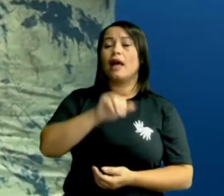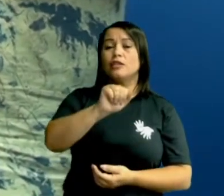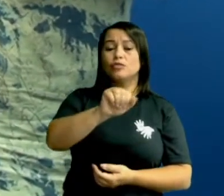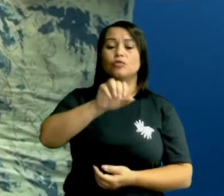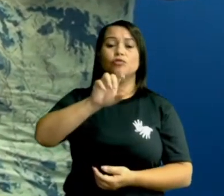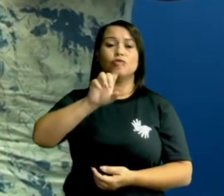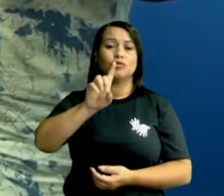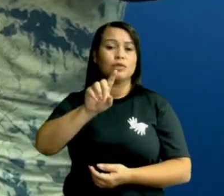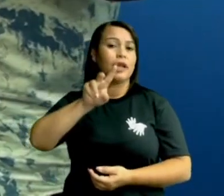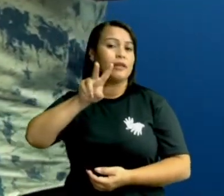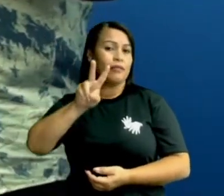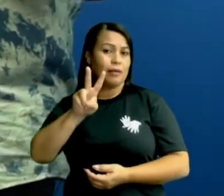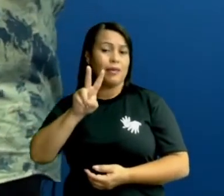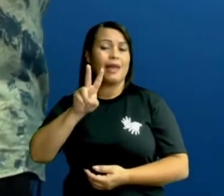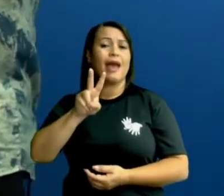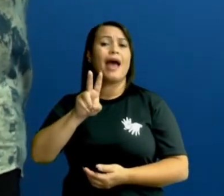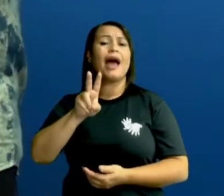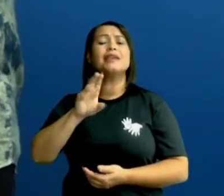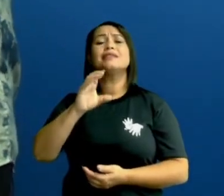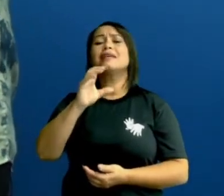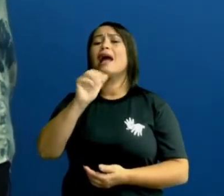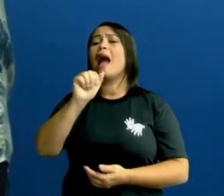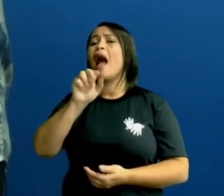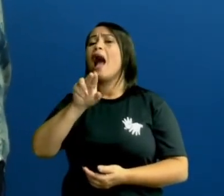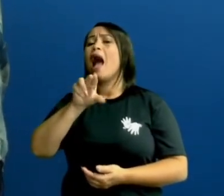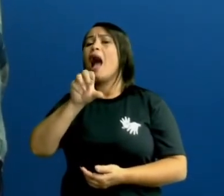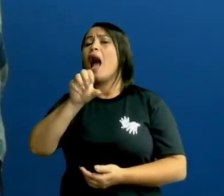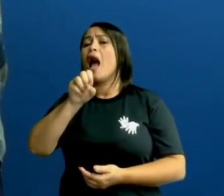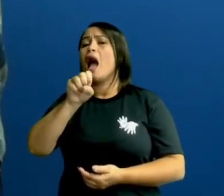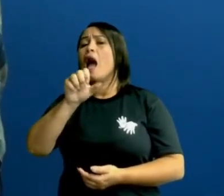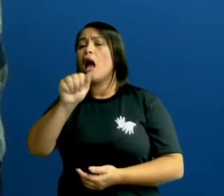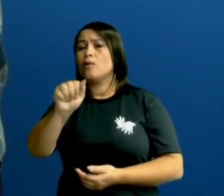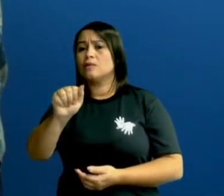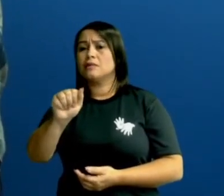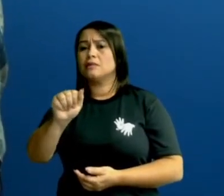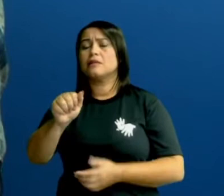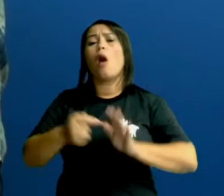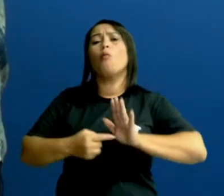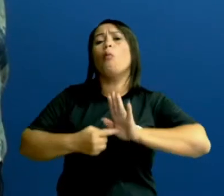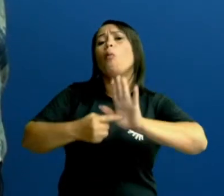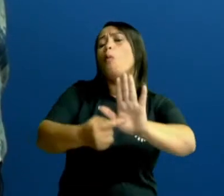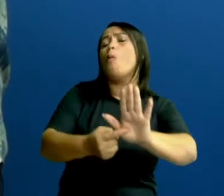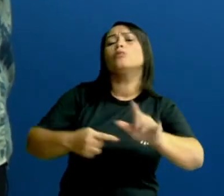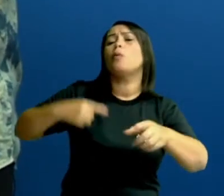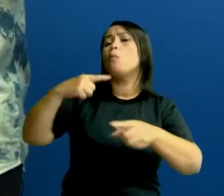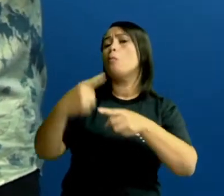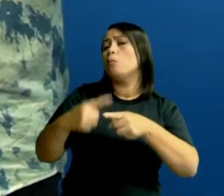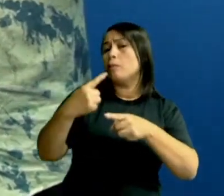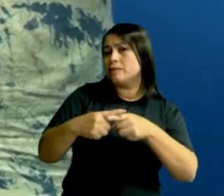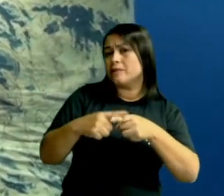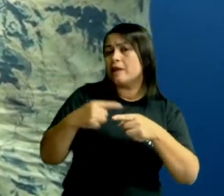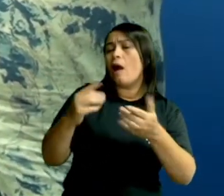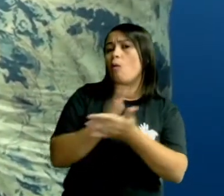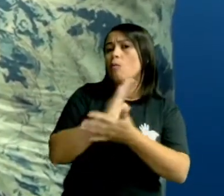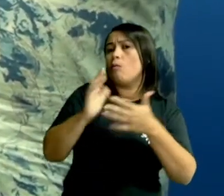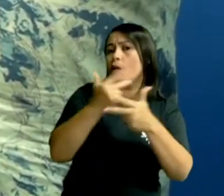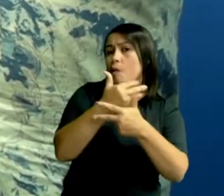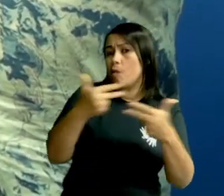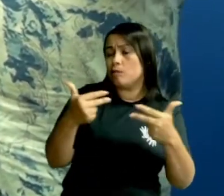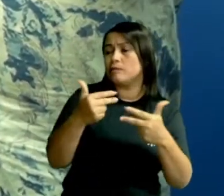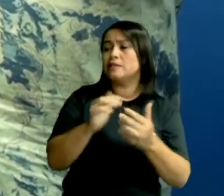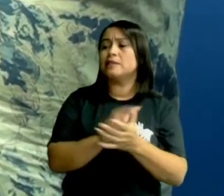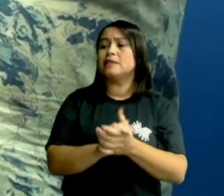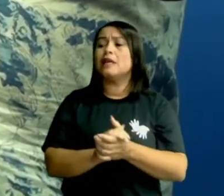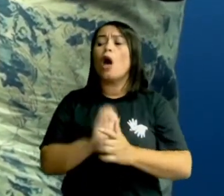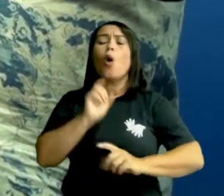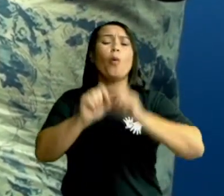Adjuntos adverbiais de causa são aqueles que mostram o motivo ou a razão de alguma coisa, ou seja,